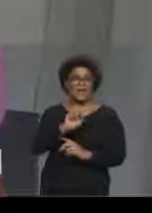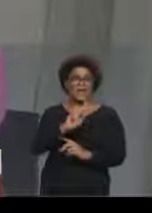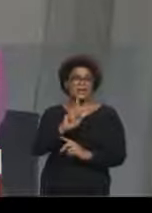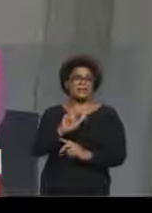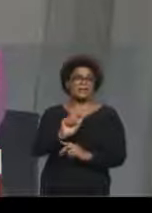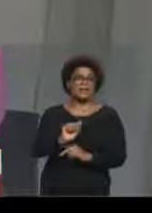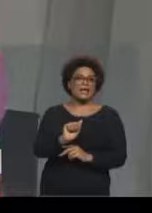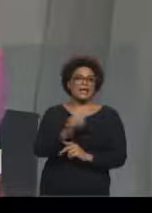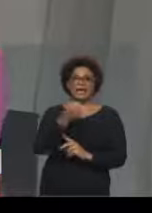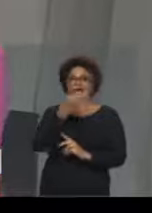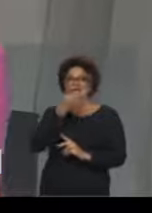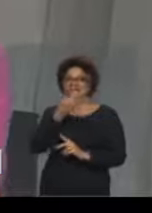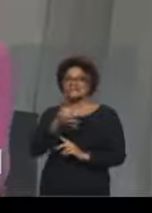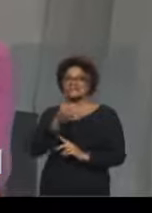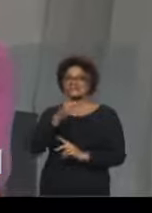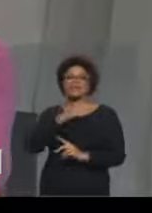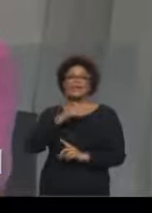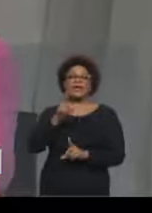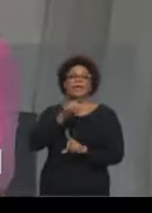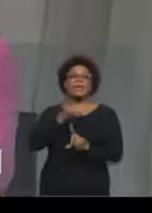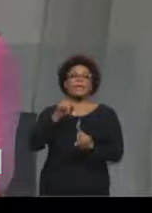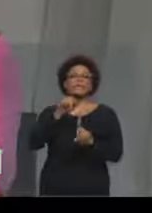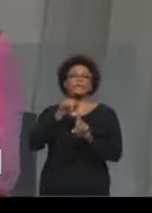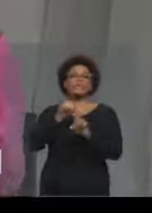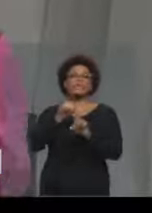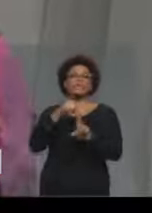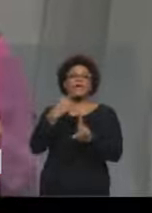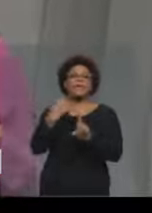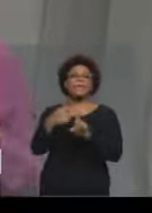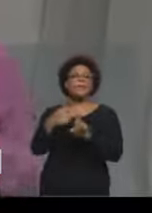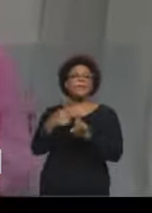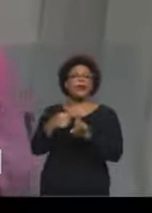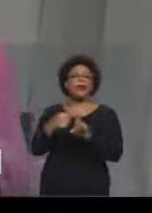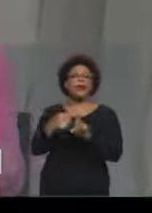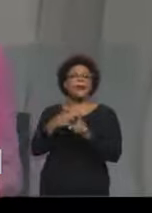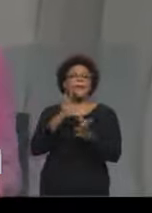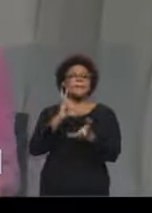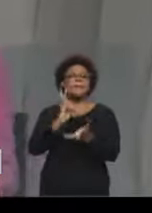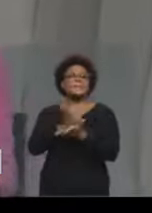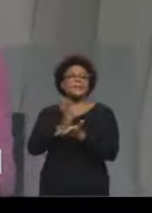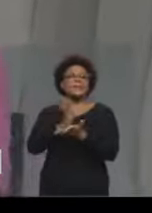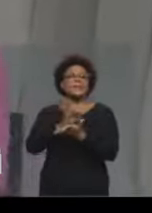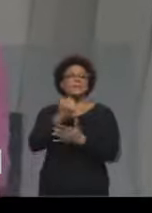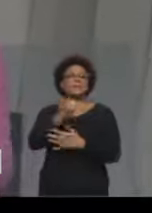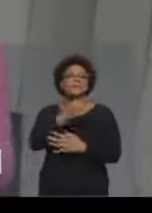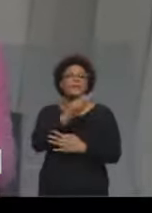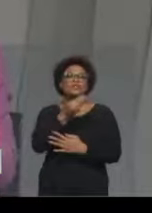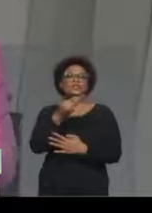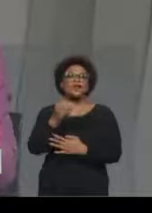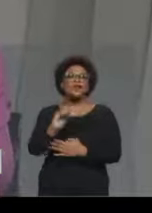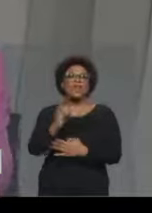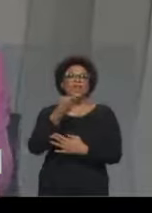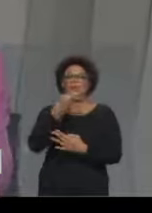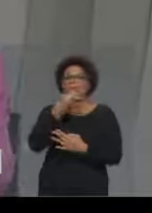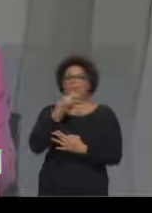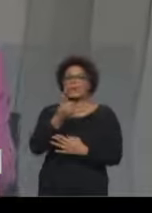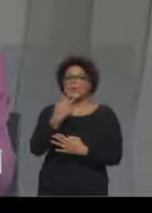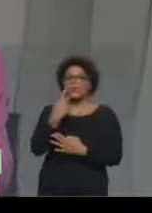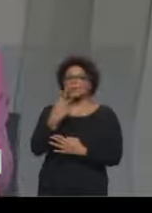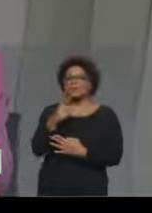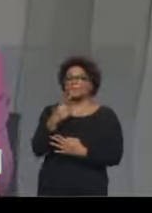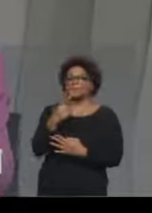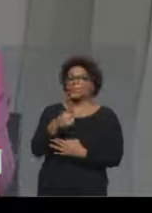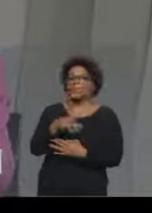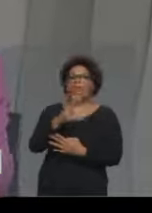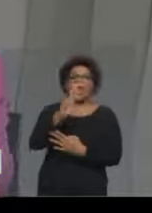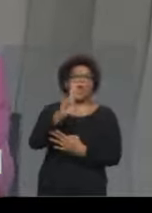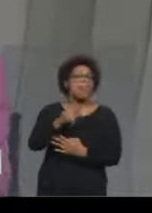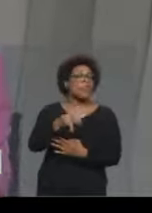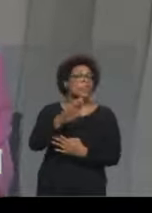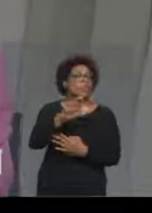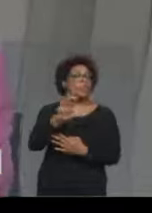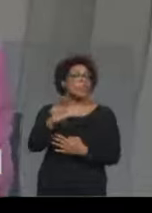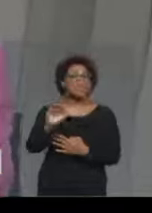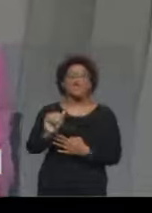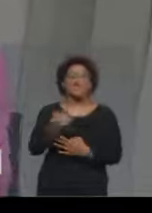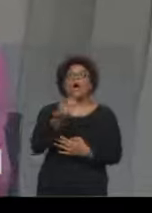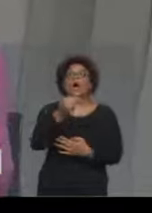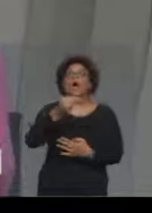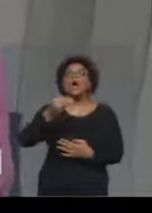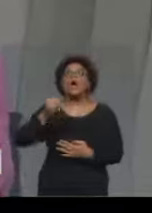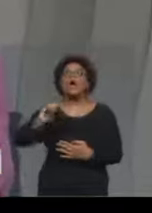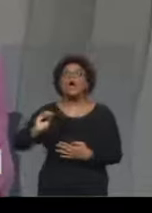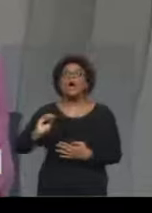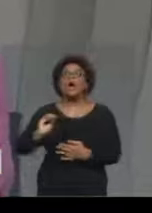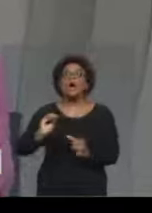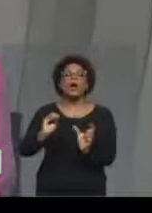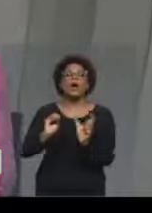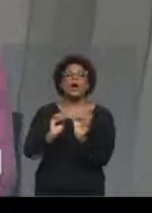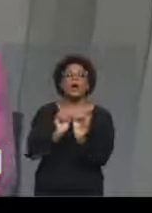objetividade, né? Porque mesmo tendo, você pode colocar a sua opinião, mas você nunca deve colocar, eu acho. Você